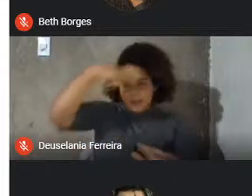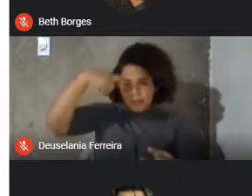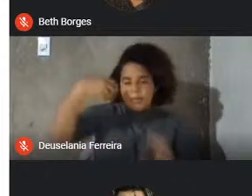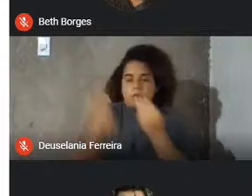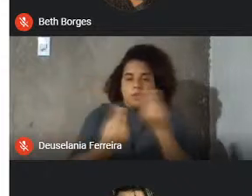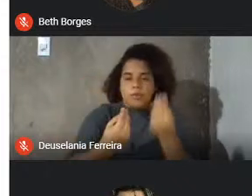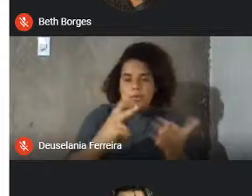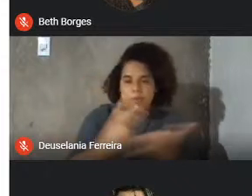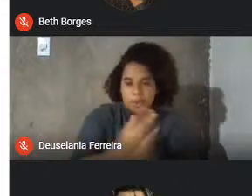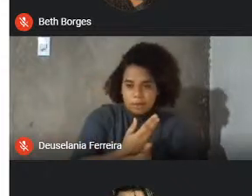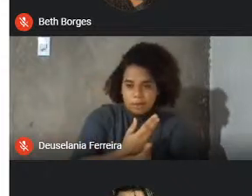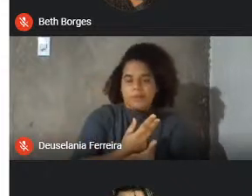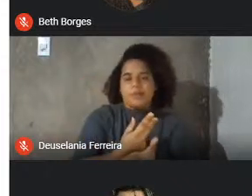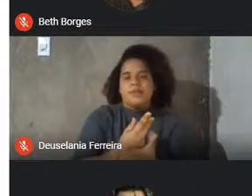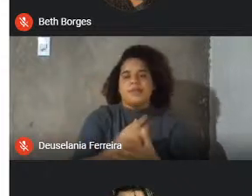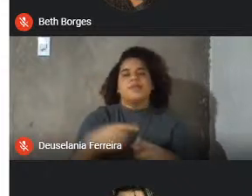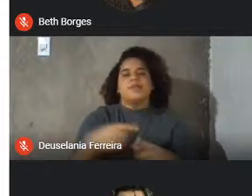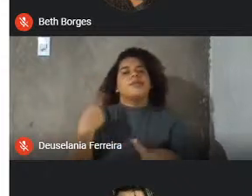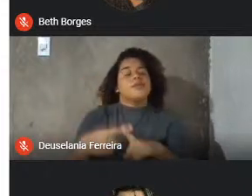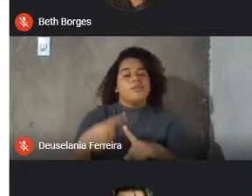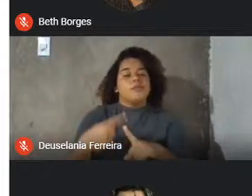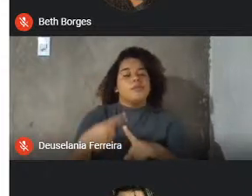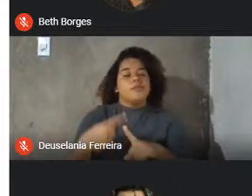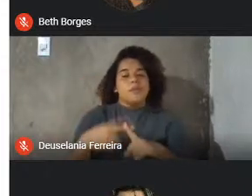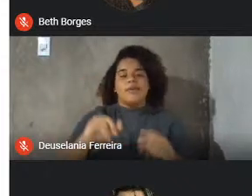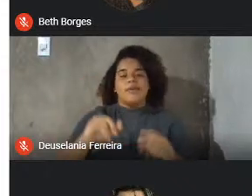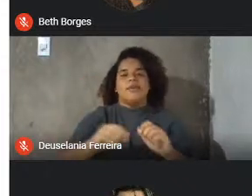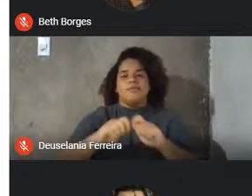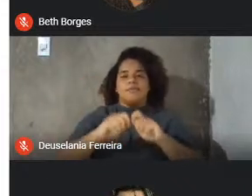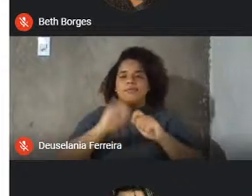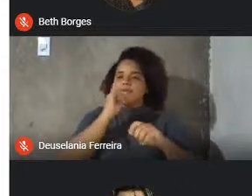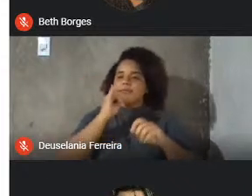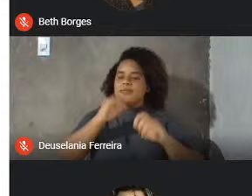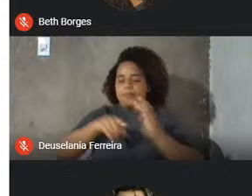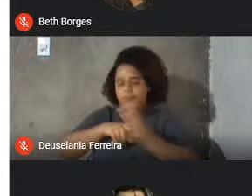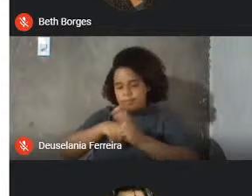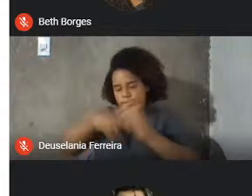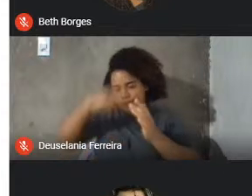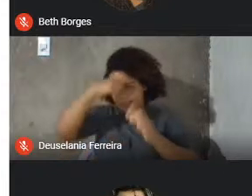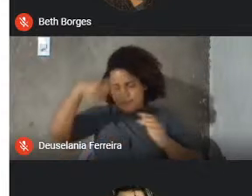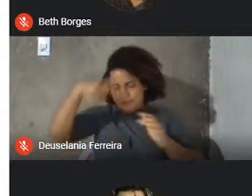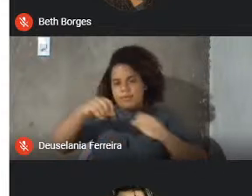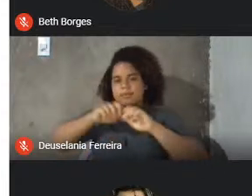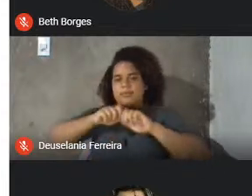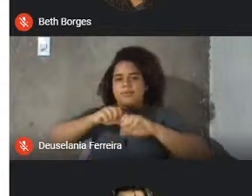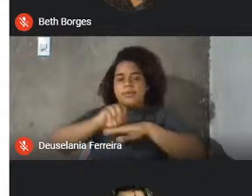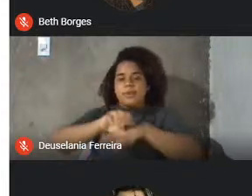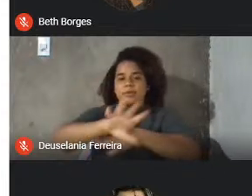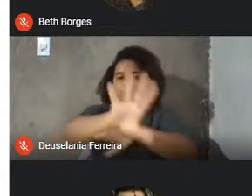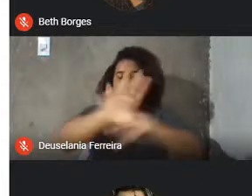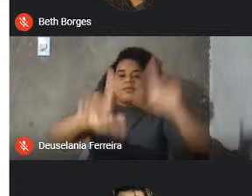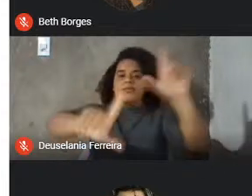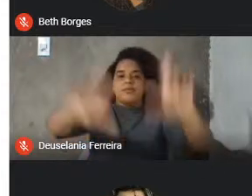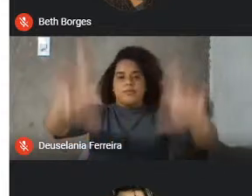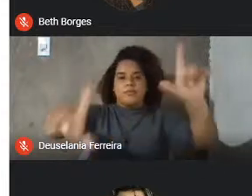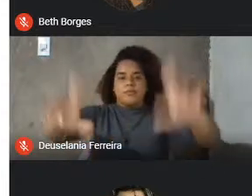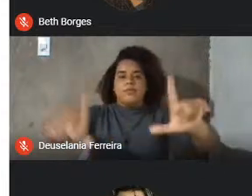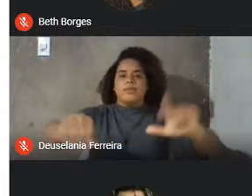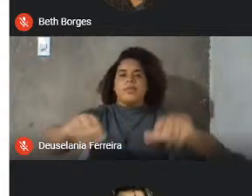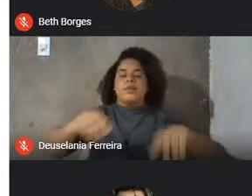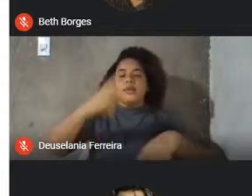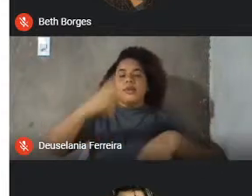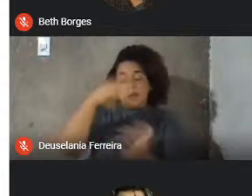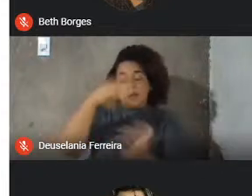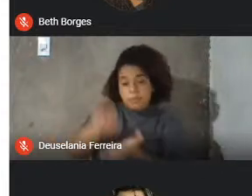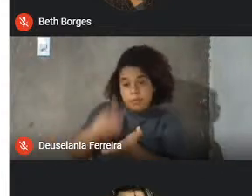acontecendo, porque isso vai para a tela de uma TV e o paciente, quando abre os olhos, porque a hipnose pode